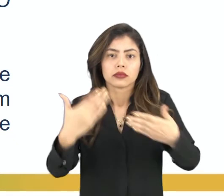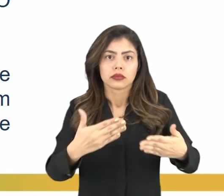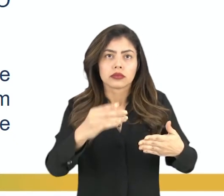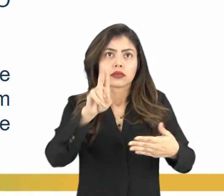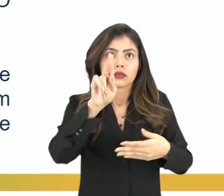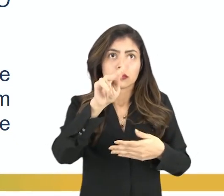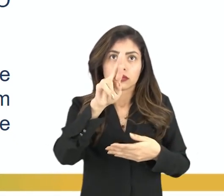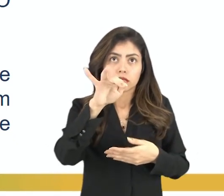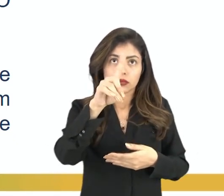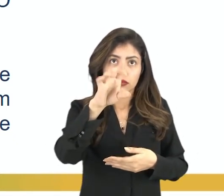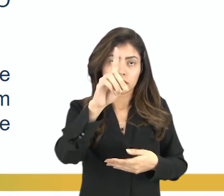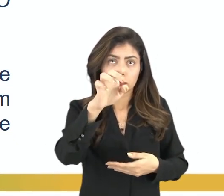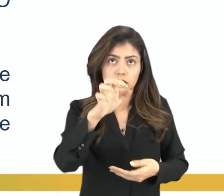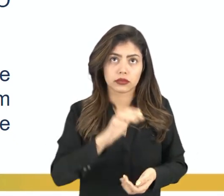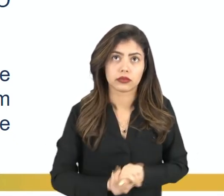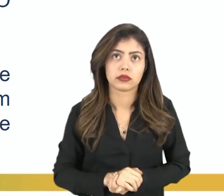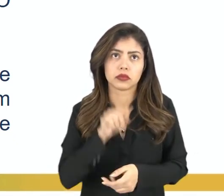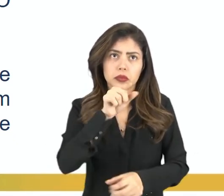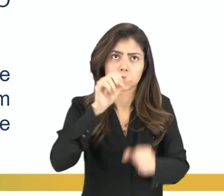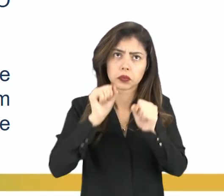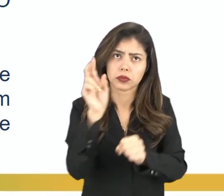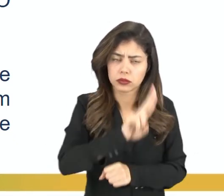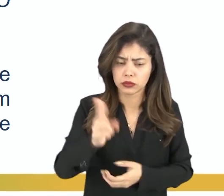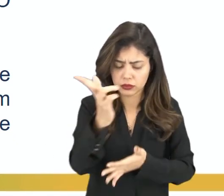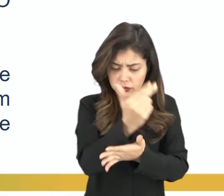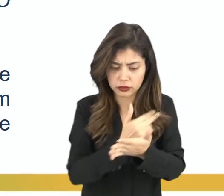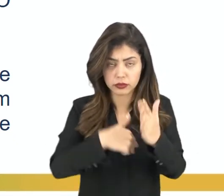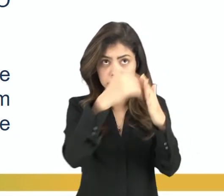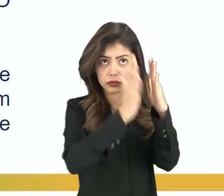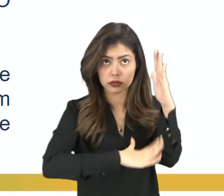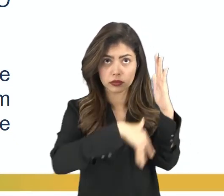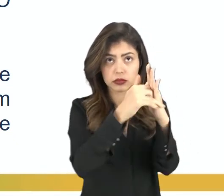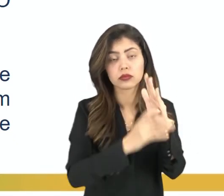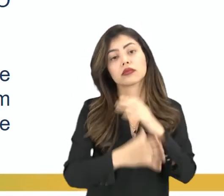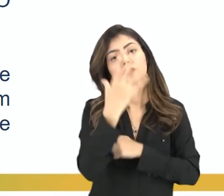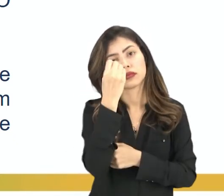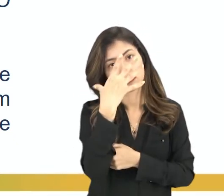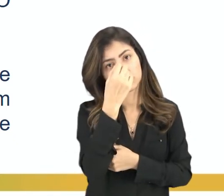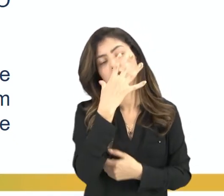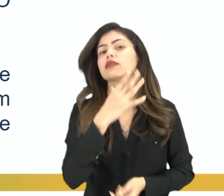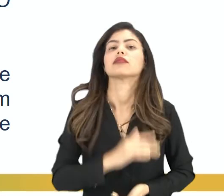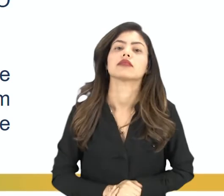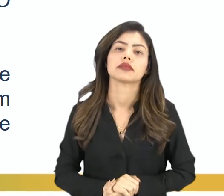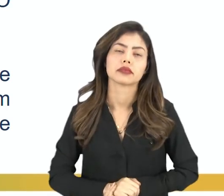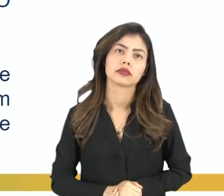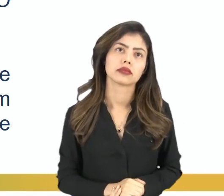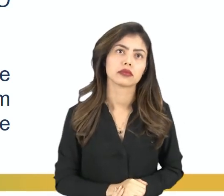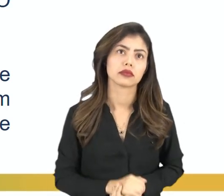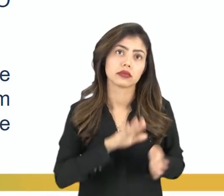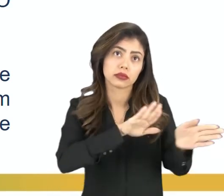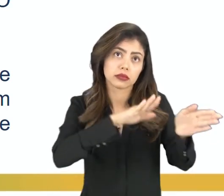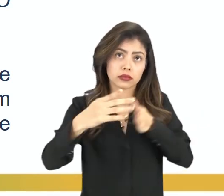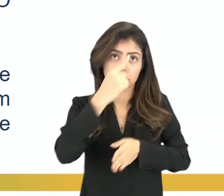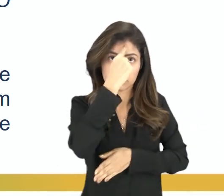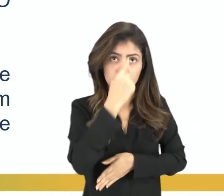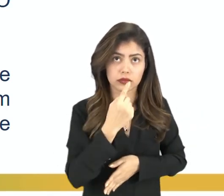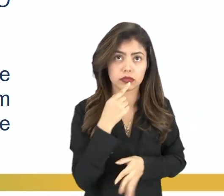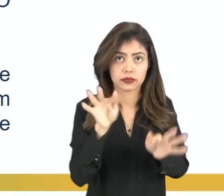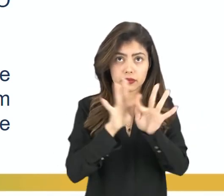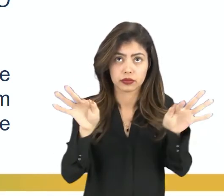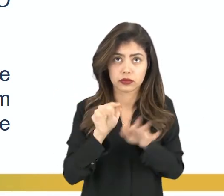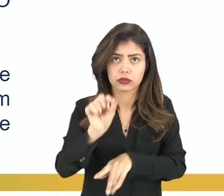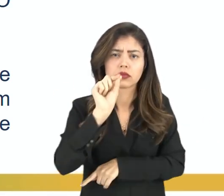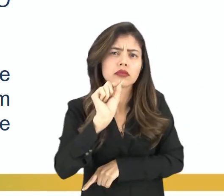sua subjetividade. Você pode utilizar o desenho, a pintura ou a fotografia. Ao lado da imagem, coloque